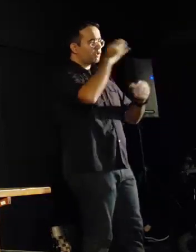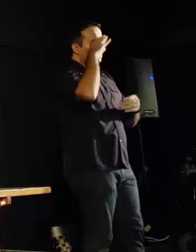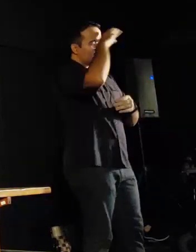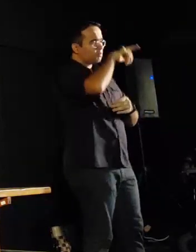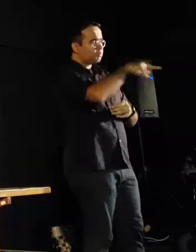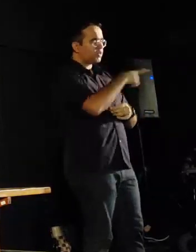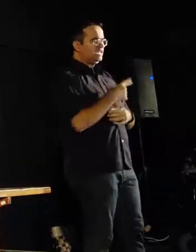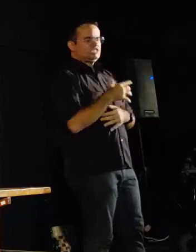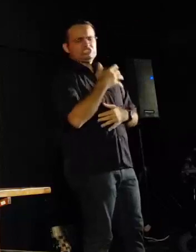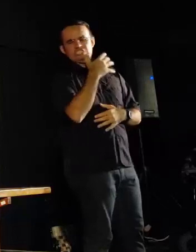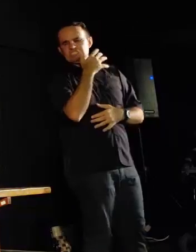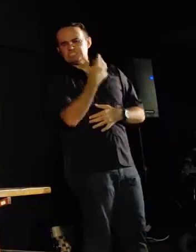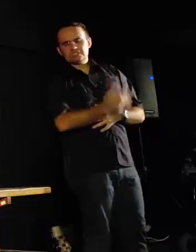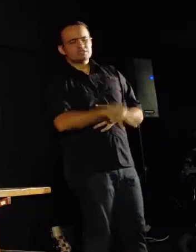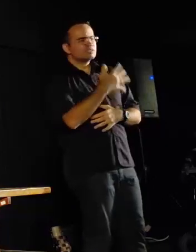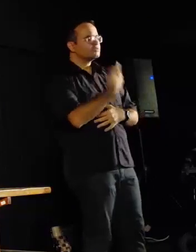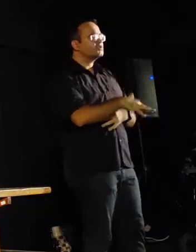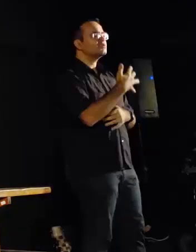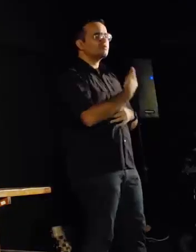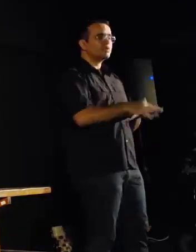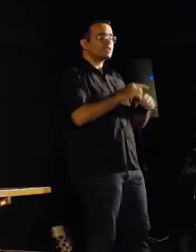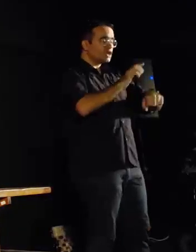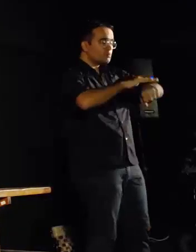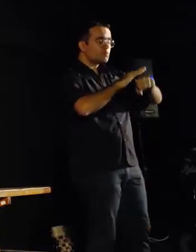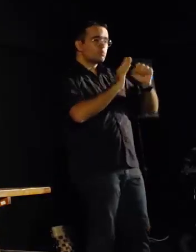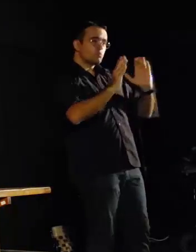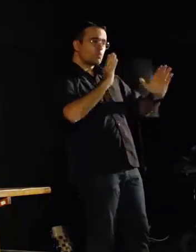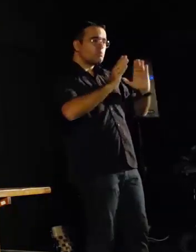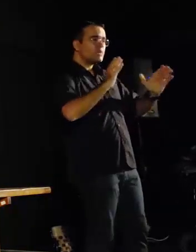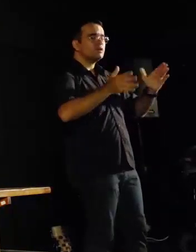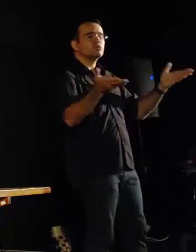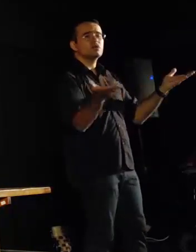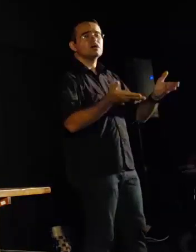Entretanto, o medo que nos assoma é também um medo